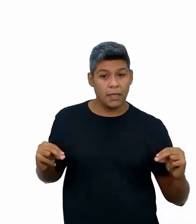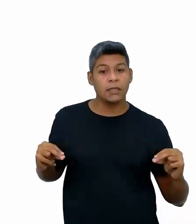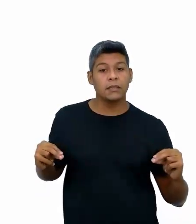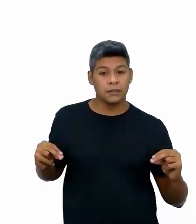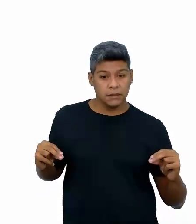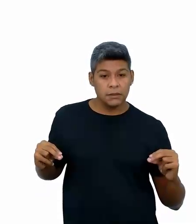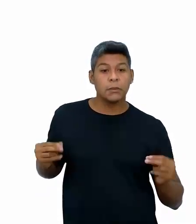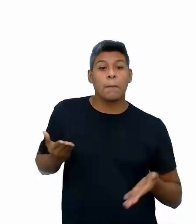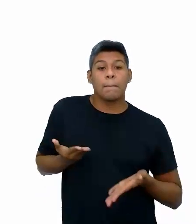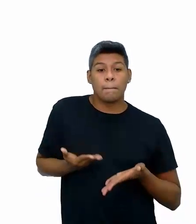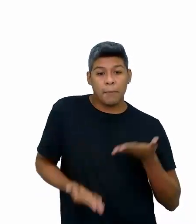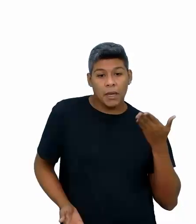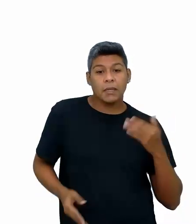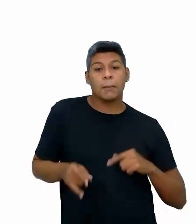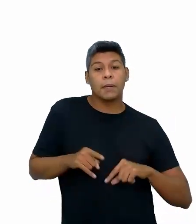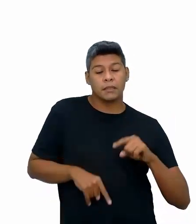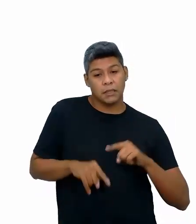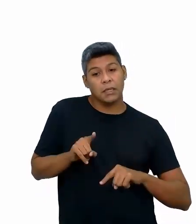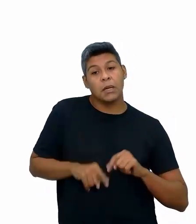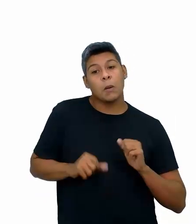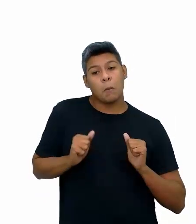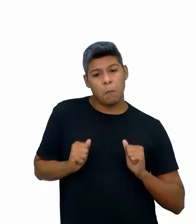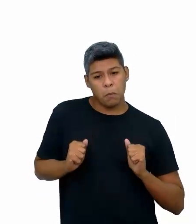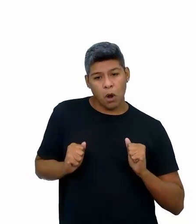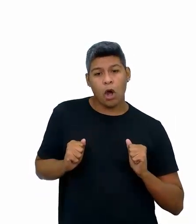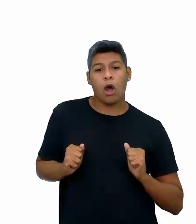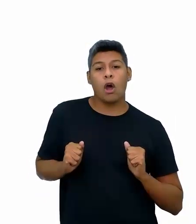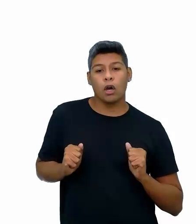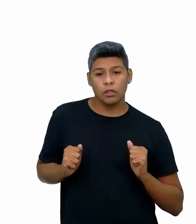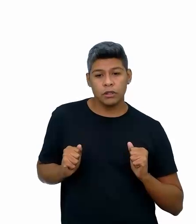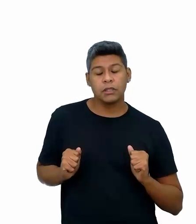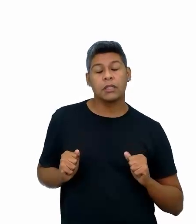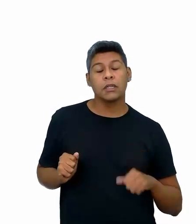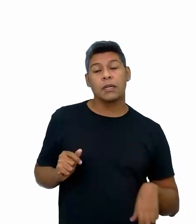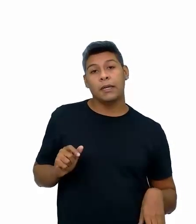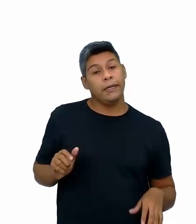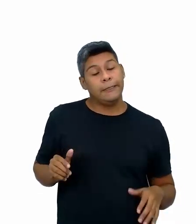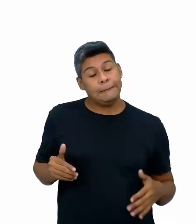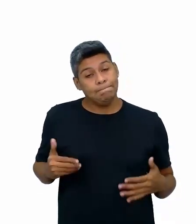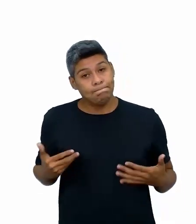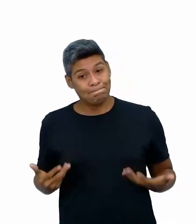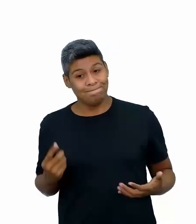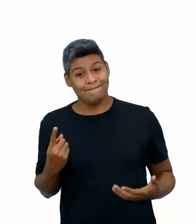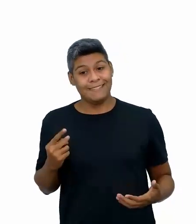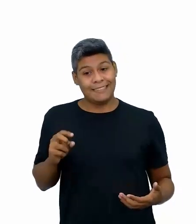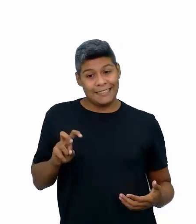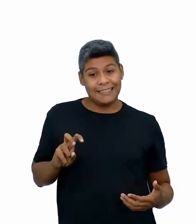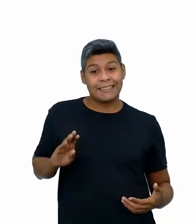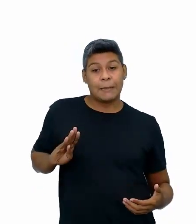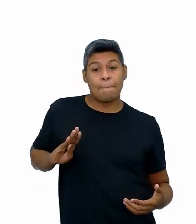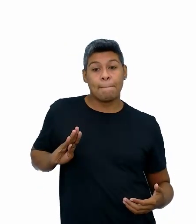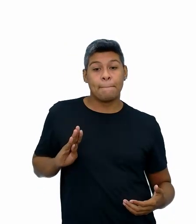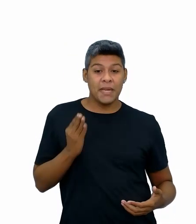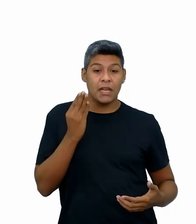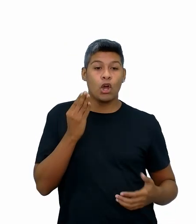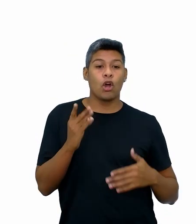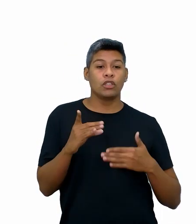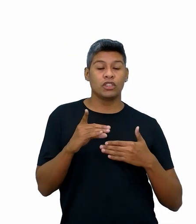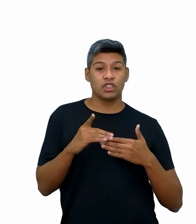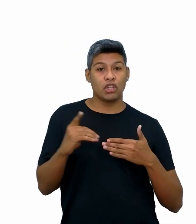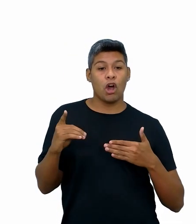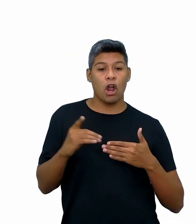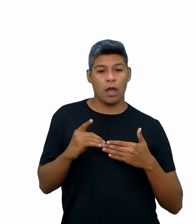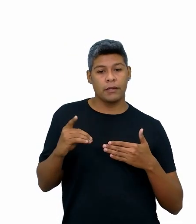perdas materiais podem chegar a 15 bilhões de dólares, cerca de 80 bilhões de reais. Bom, aí a